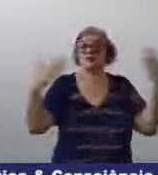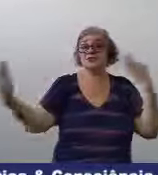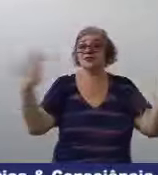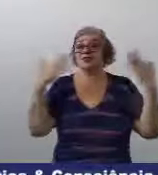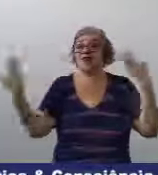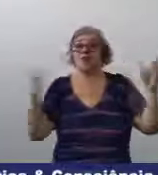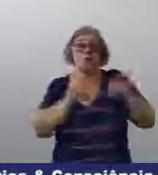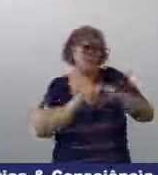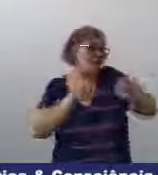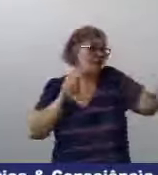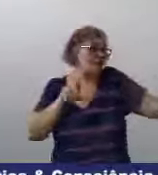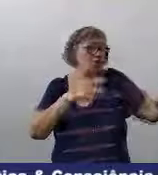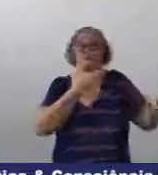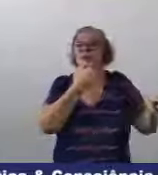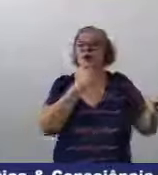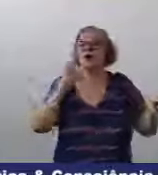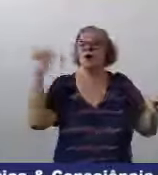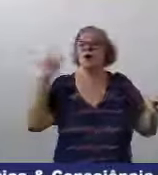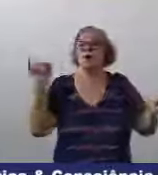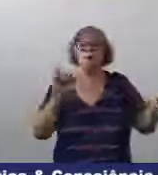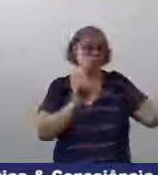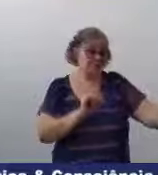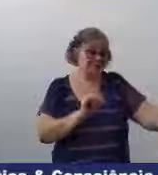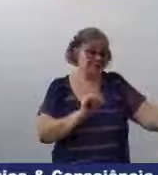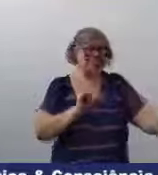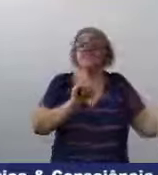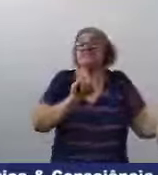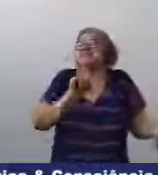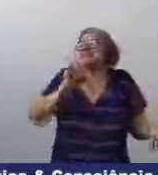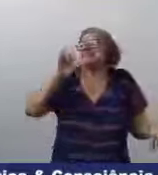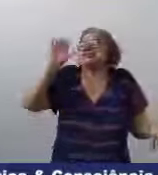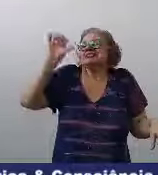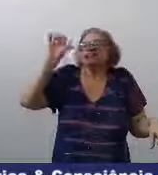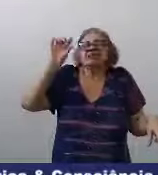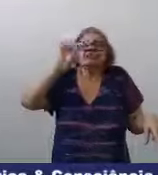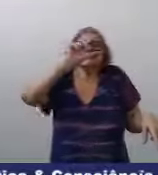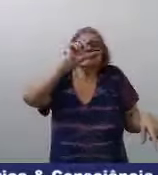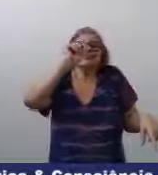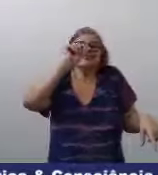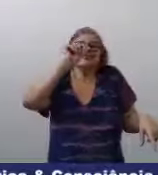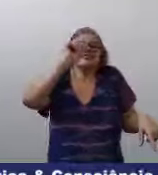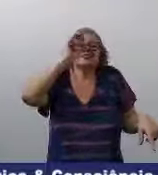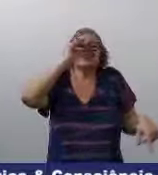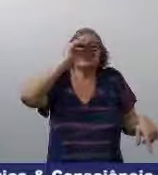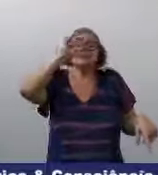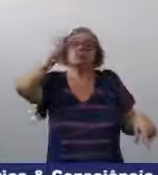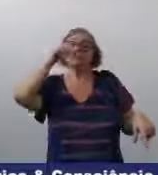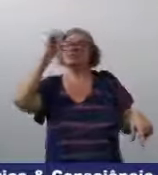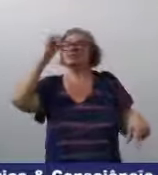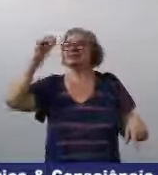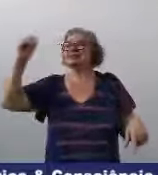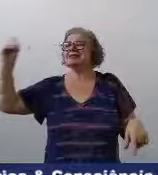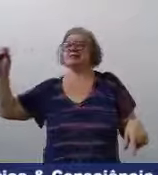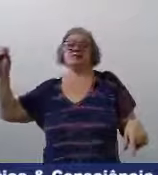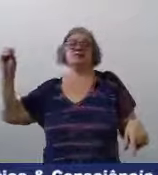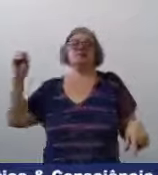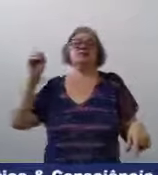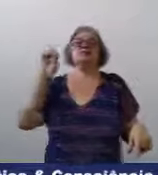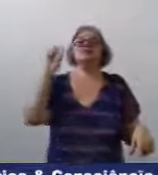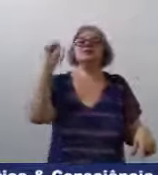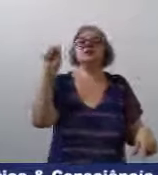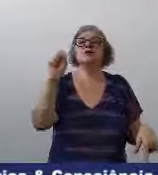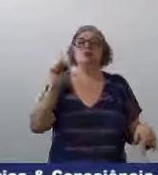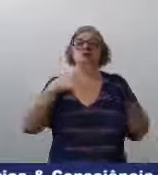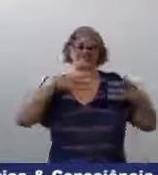que viveu no nível do mar. Só que a diferença é de nanosegundos, ou seja, 0, um monte de zeros,